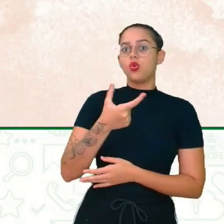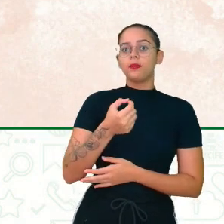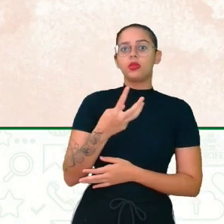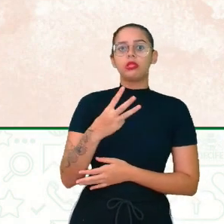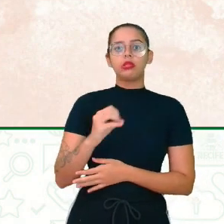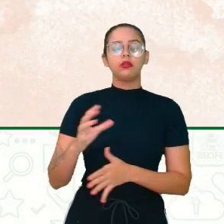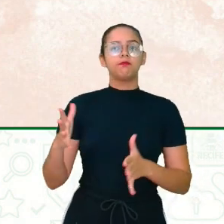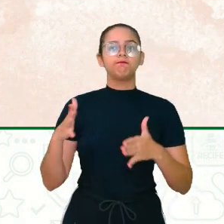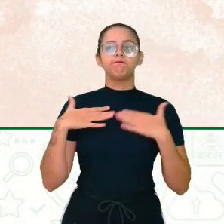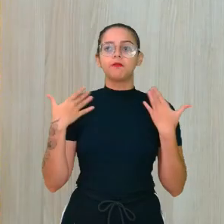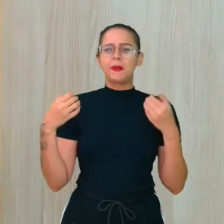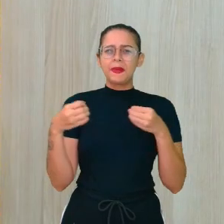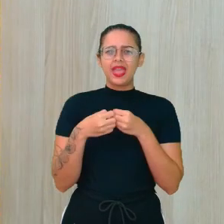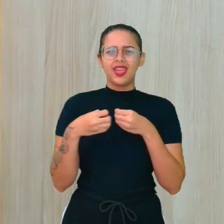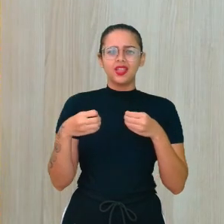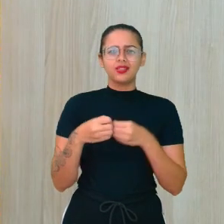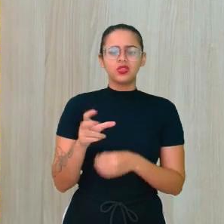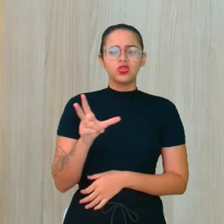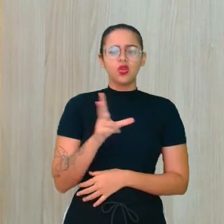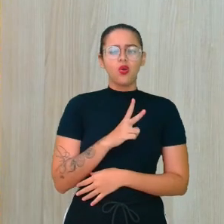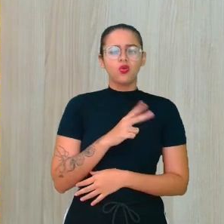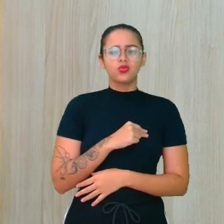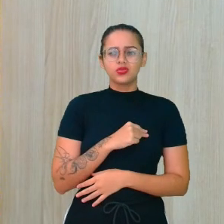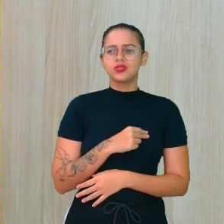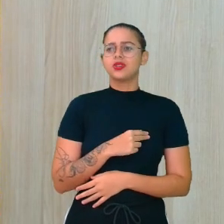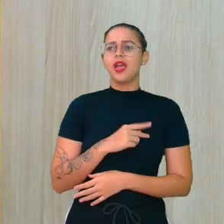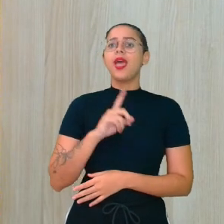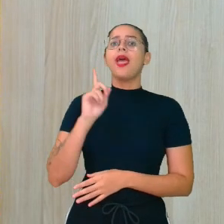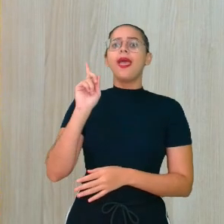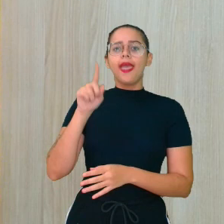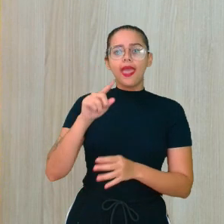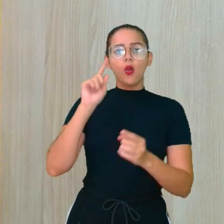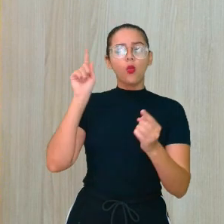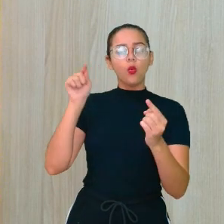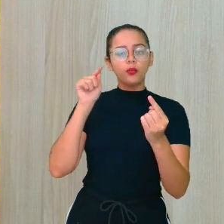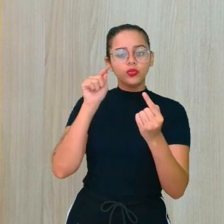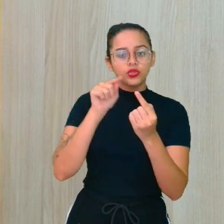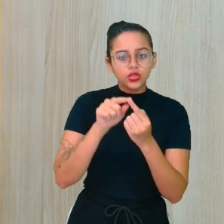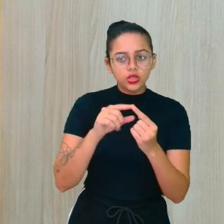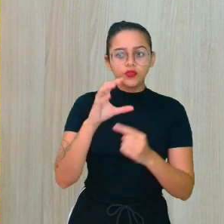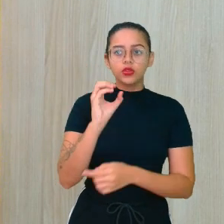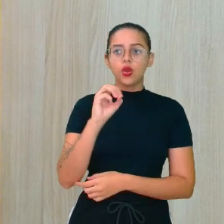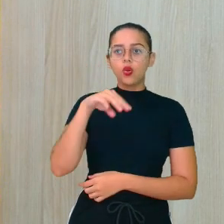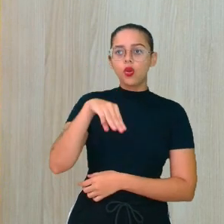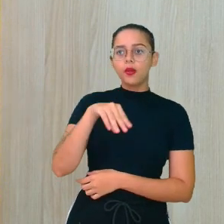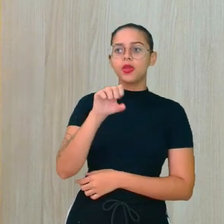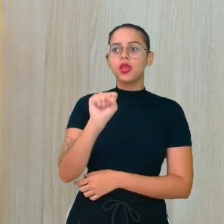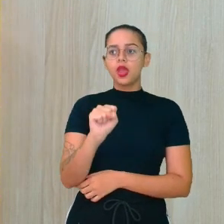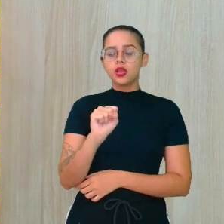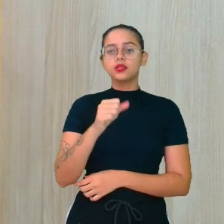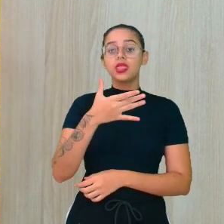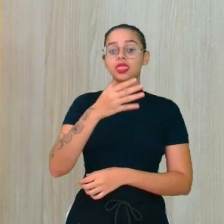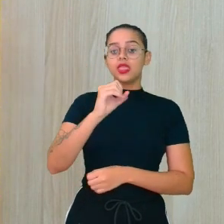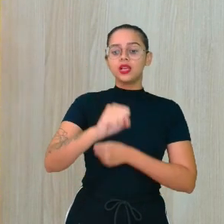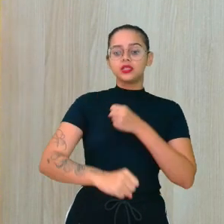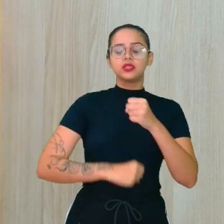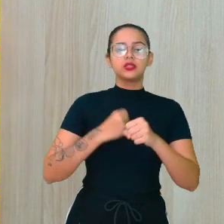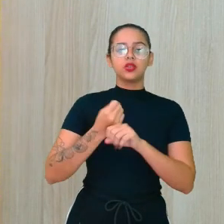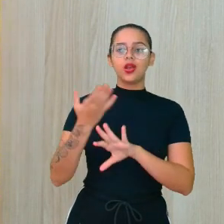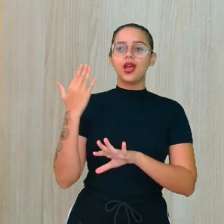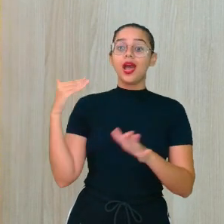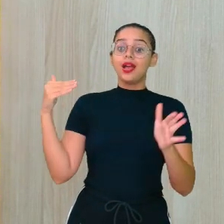assustador, né? Está muito perto, né? Pois e tinha é. sido uma meta da Organização Mundial da Saúde há 10 anos atrás, que